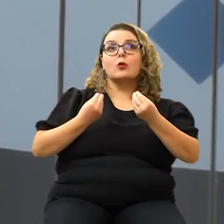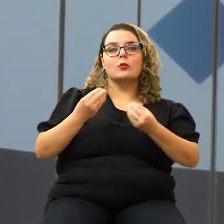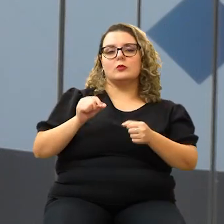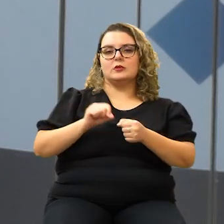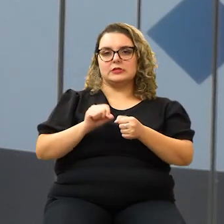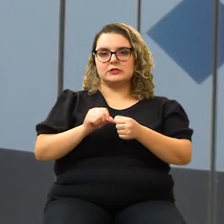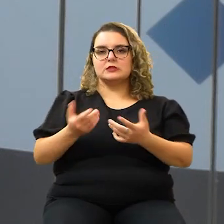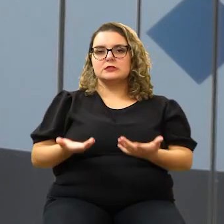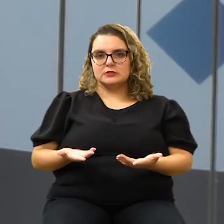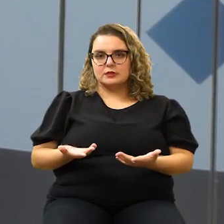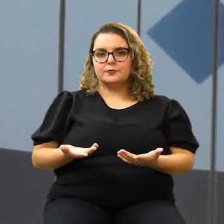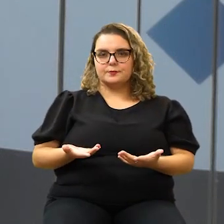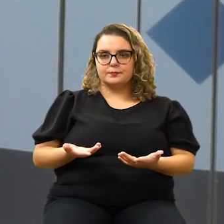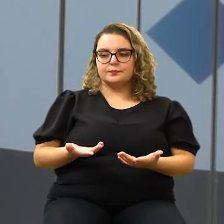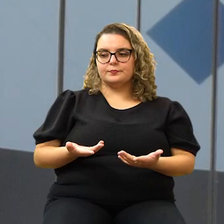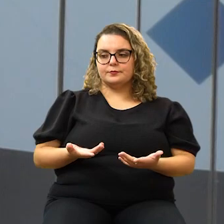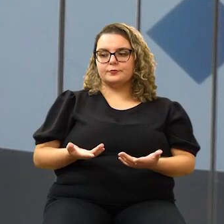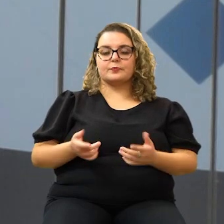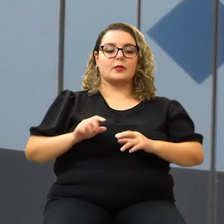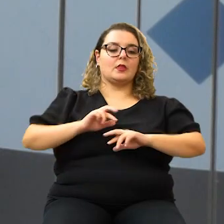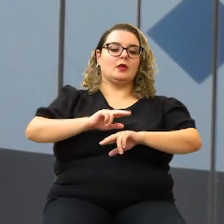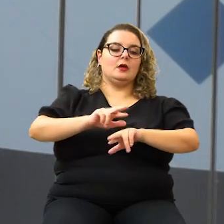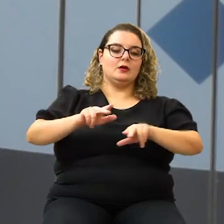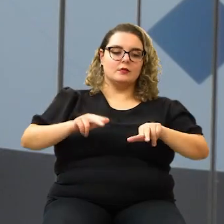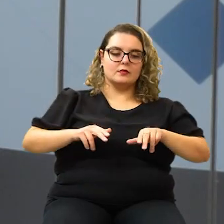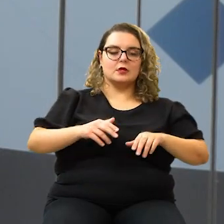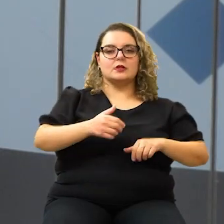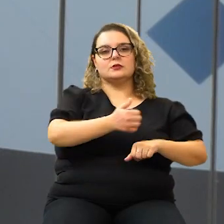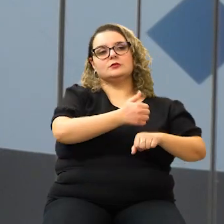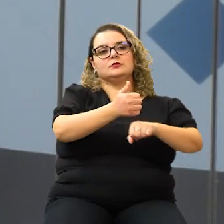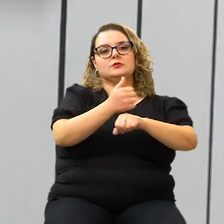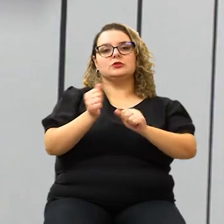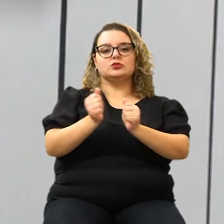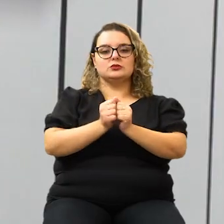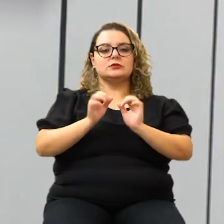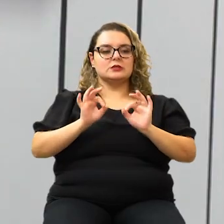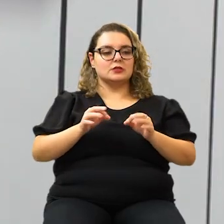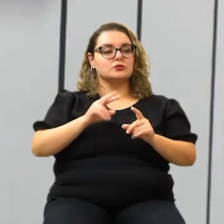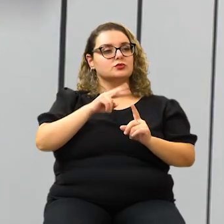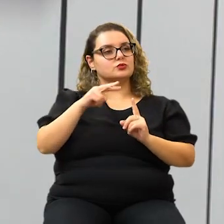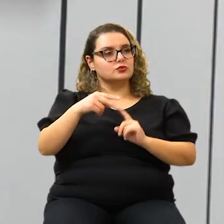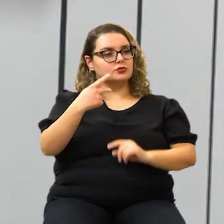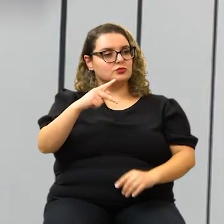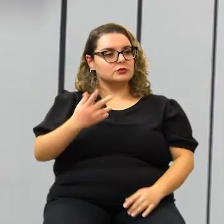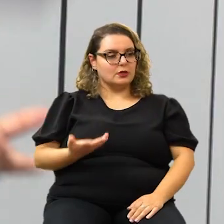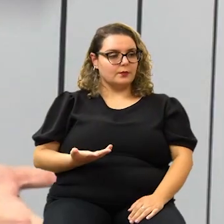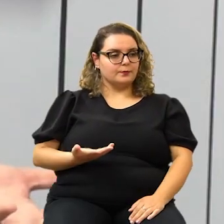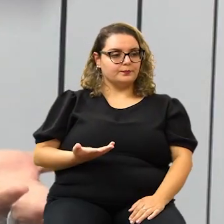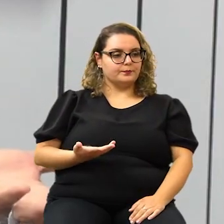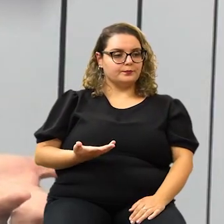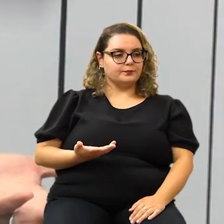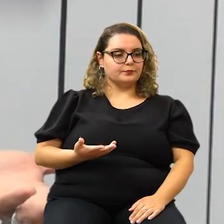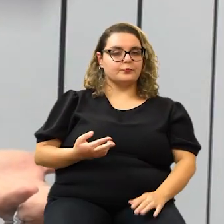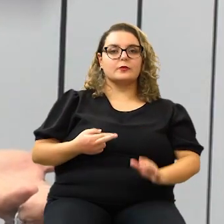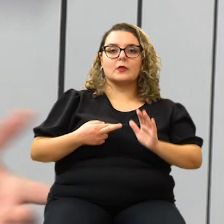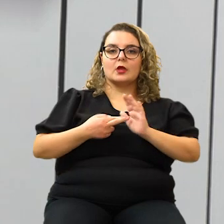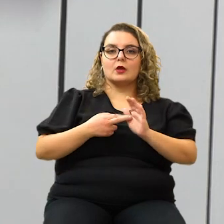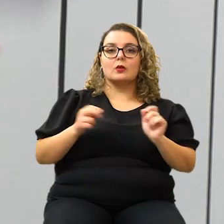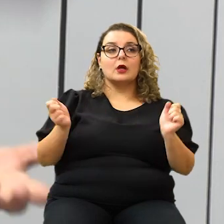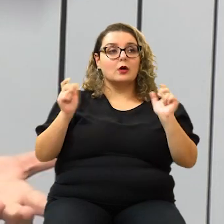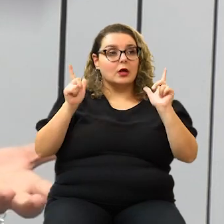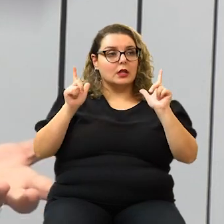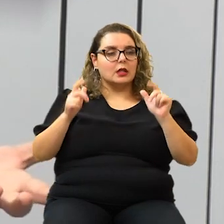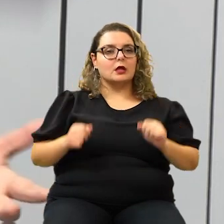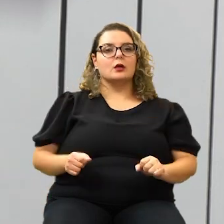Então, é multidisciplinar tudo isso. Certo. No seu ponto de vista, referente aos alarmes, né,